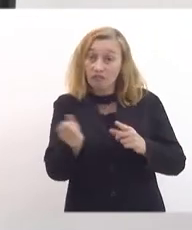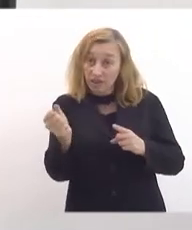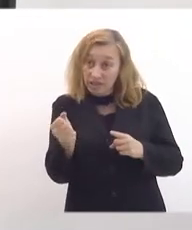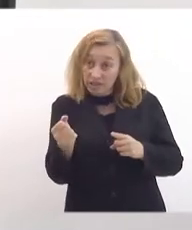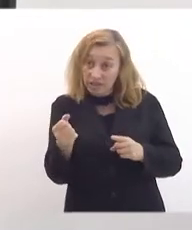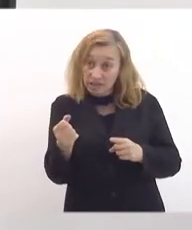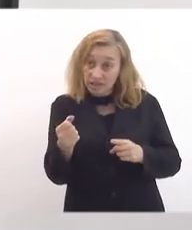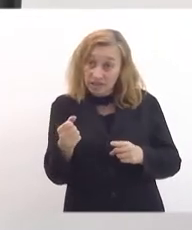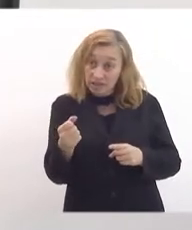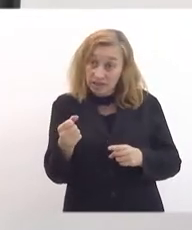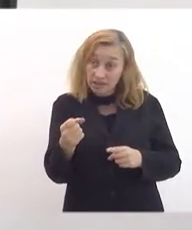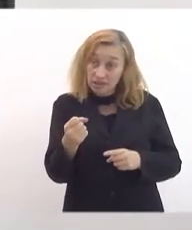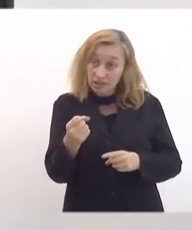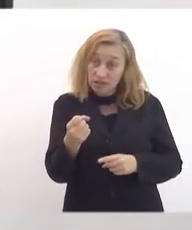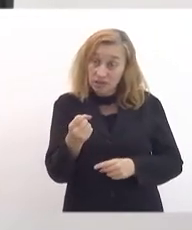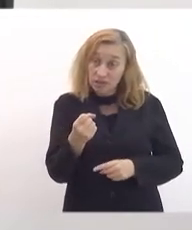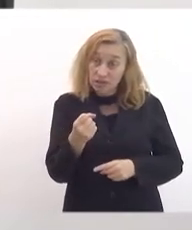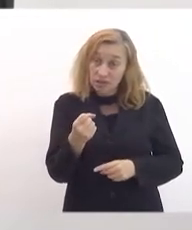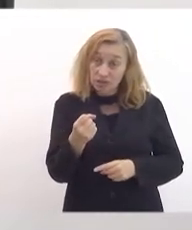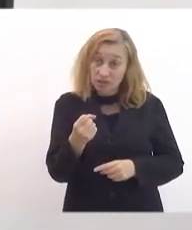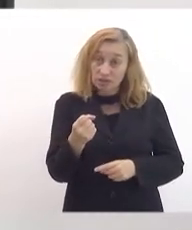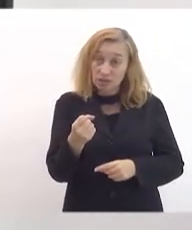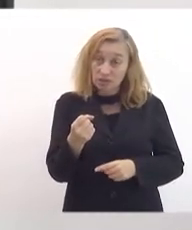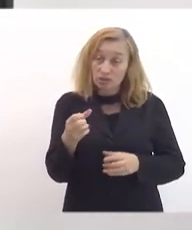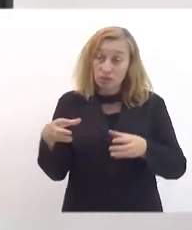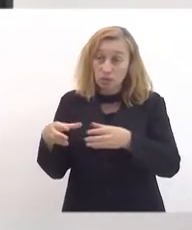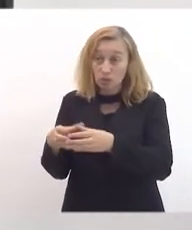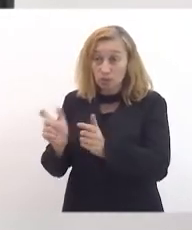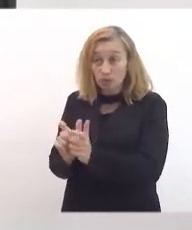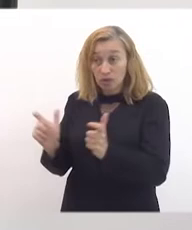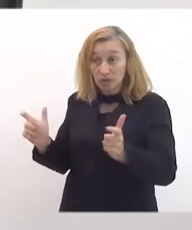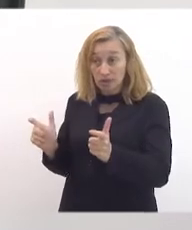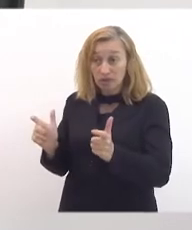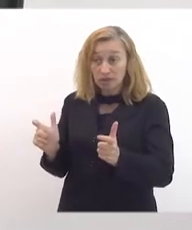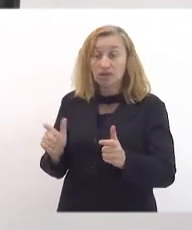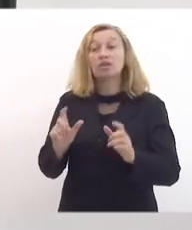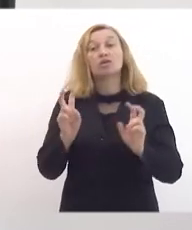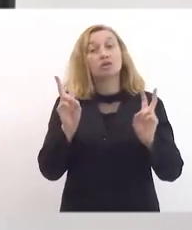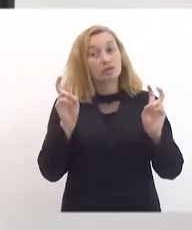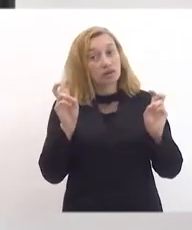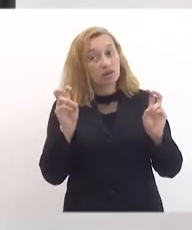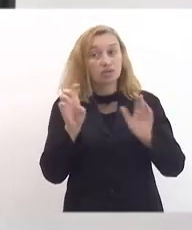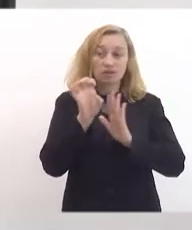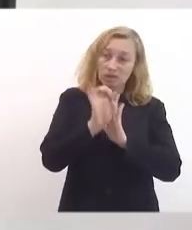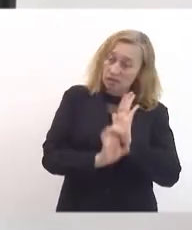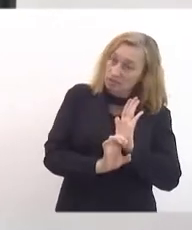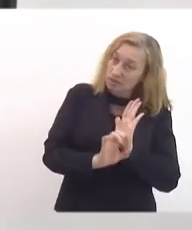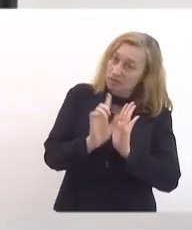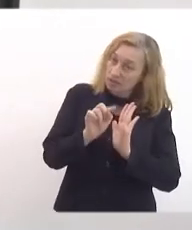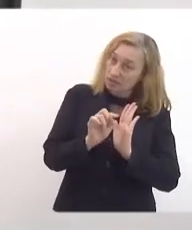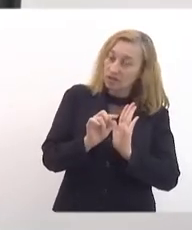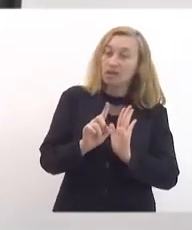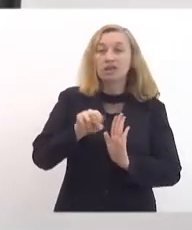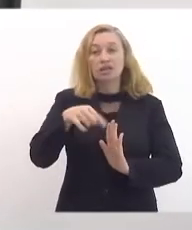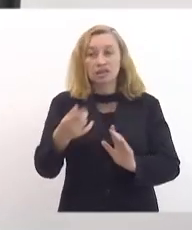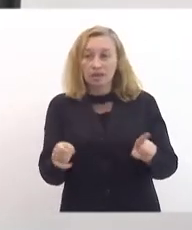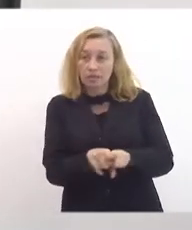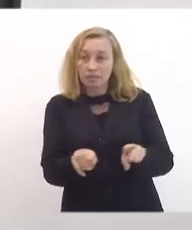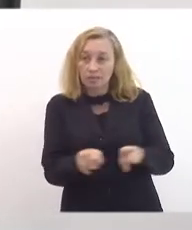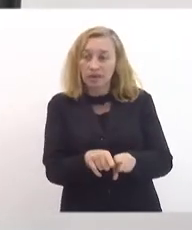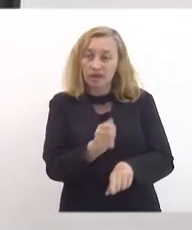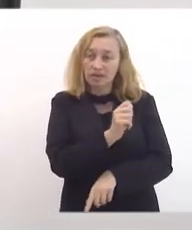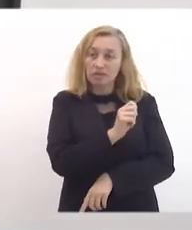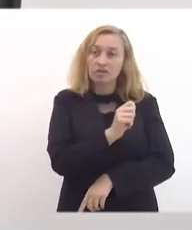decisão da maioria isso quando é a questão das emendas e também achei autores